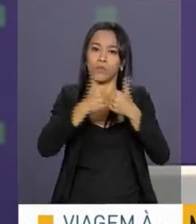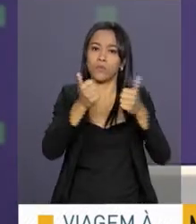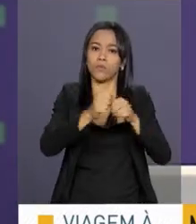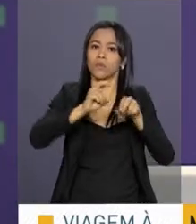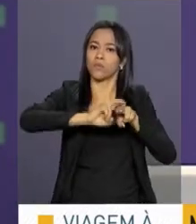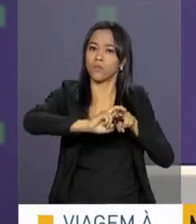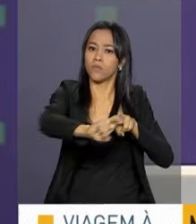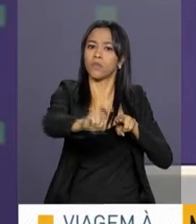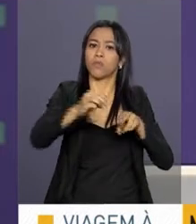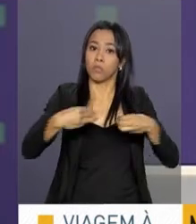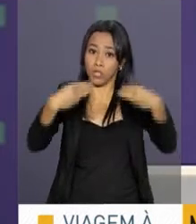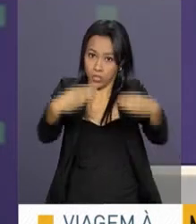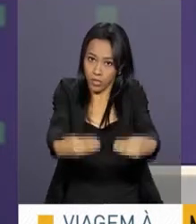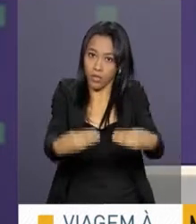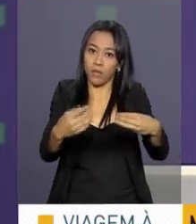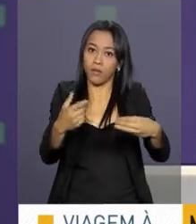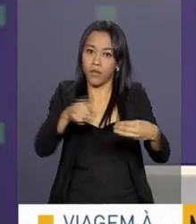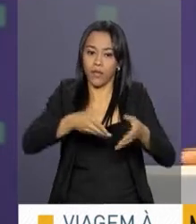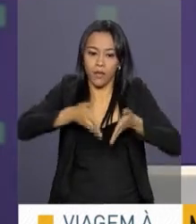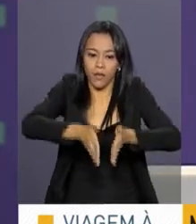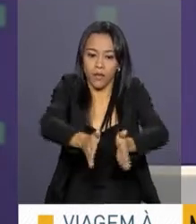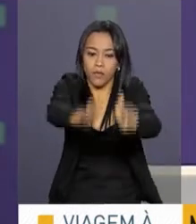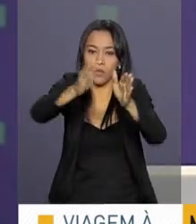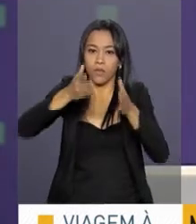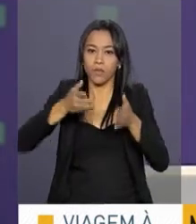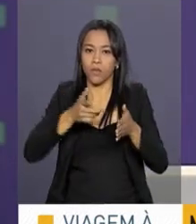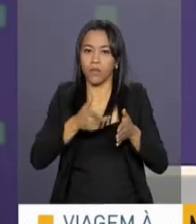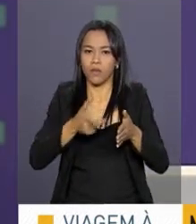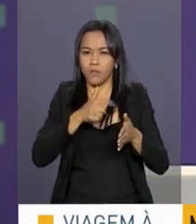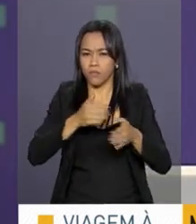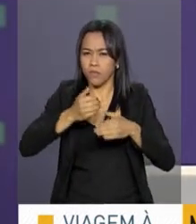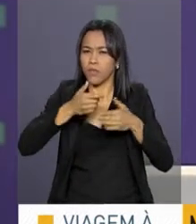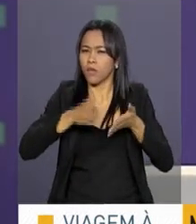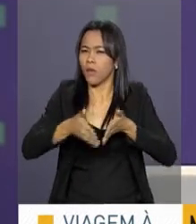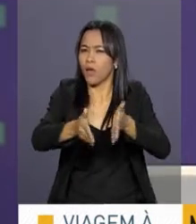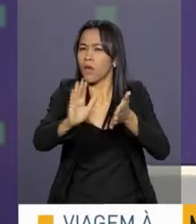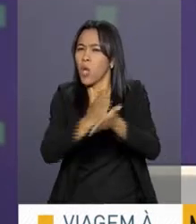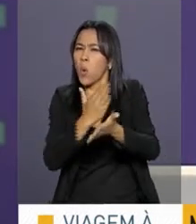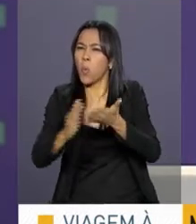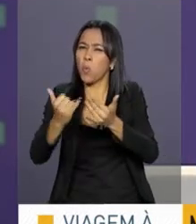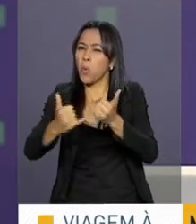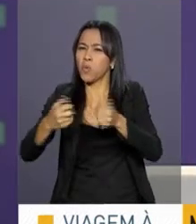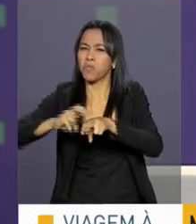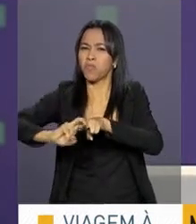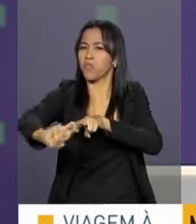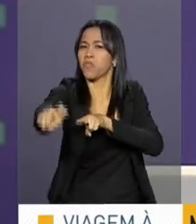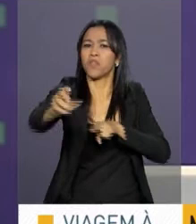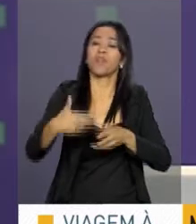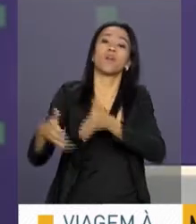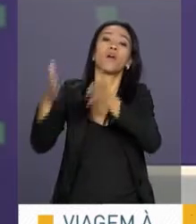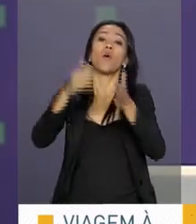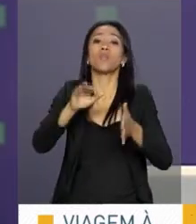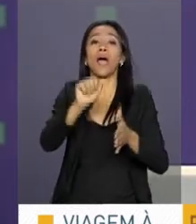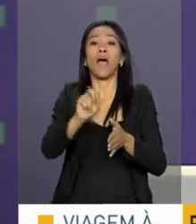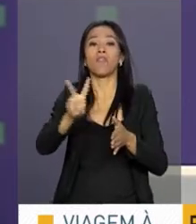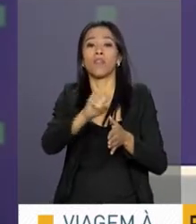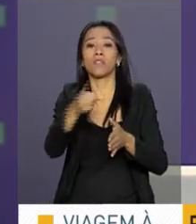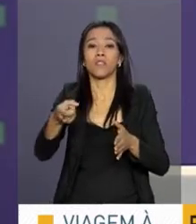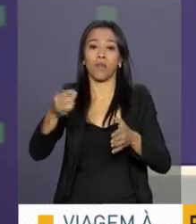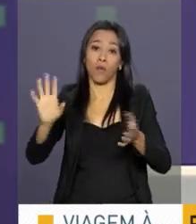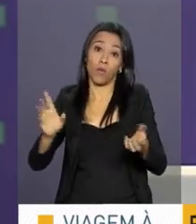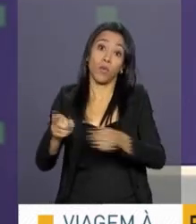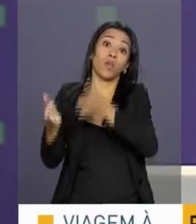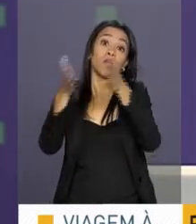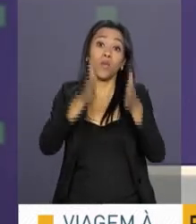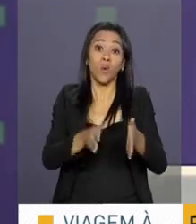que era responsável pela parte de rodovia, hidrovia e alguma coisa em ferrovia, né, o Ministério da Aviação Civil e o Ministério